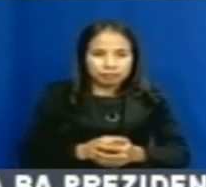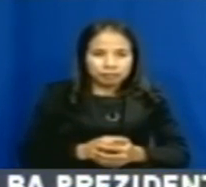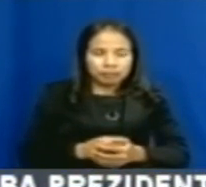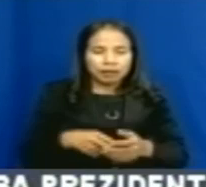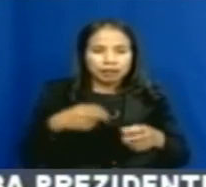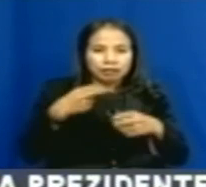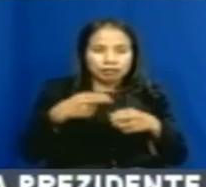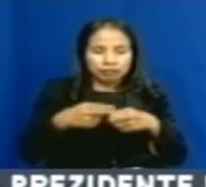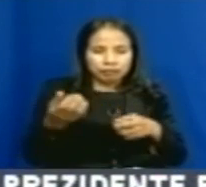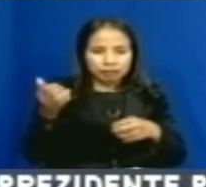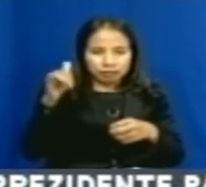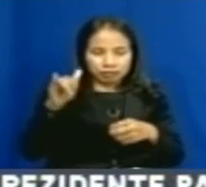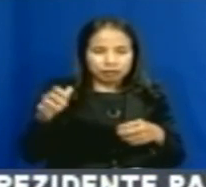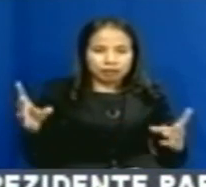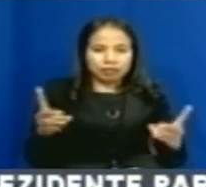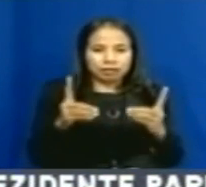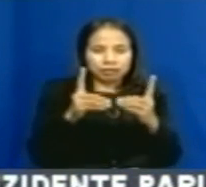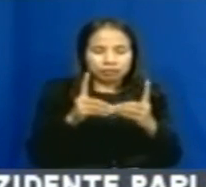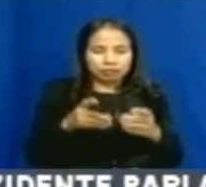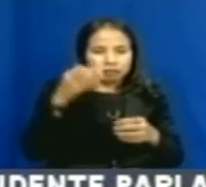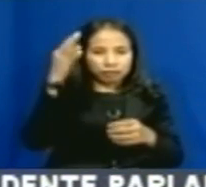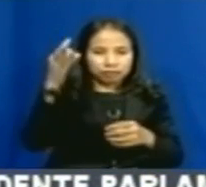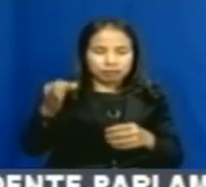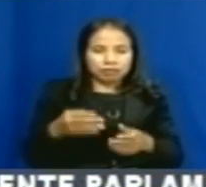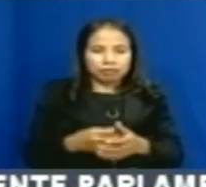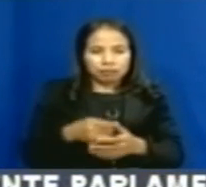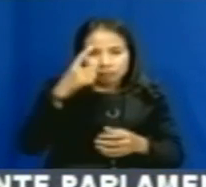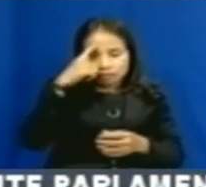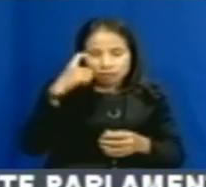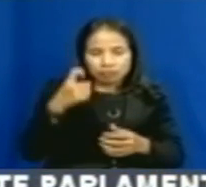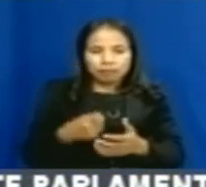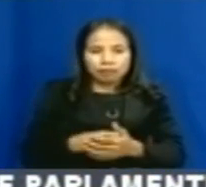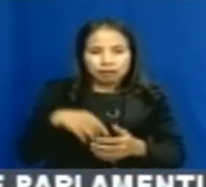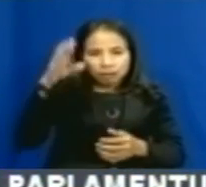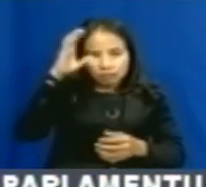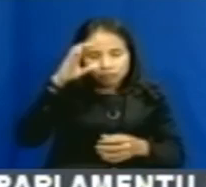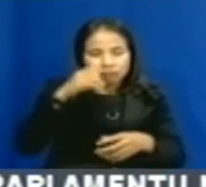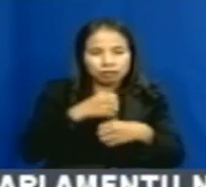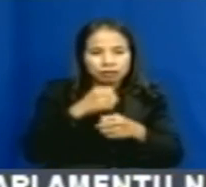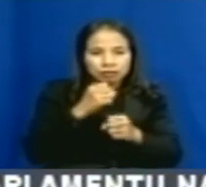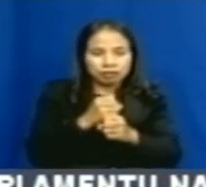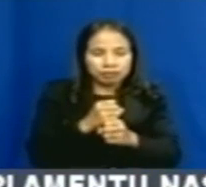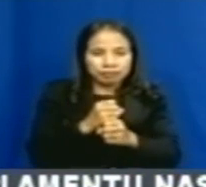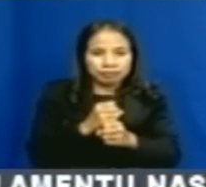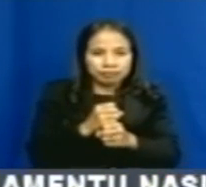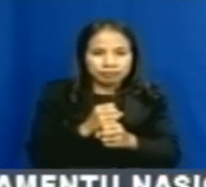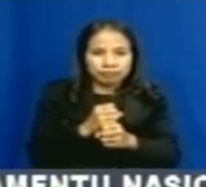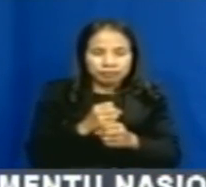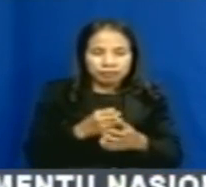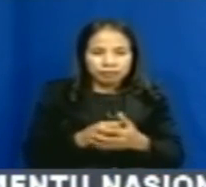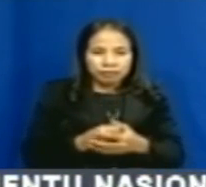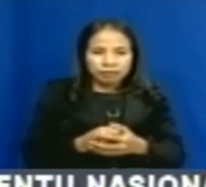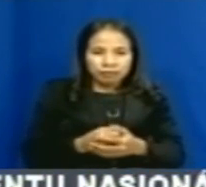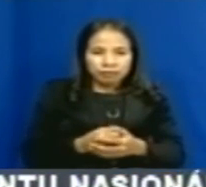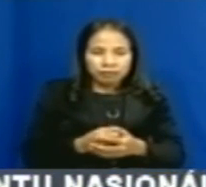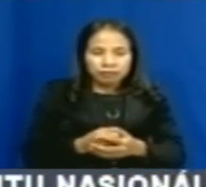Desafio se levanta na vida se a sua e futuro. Amém? Por causa do desempenho no mediante a prática, você